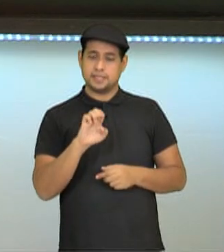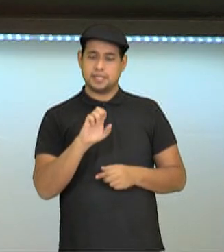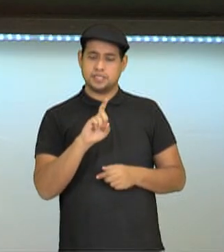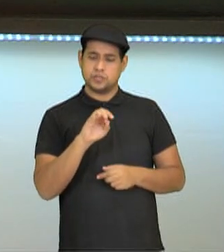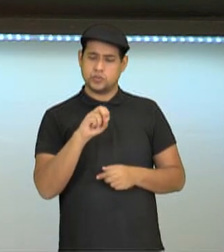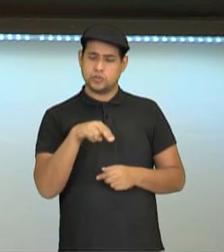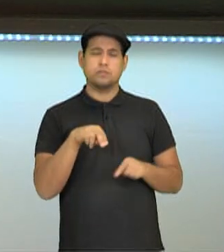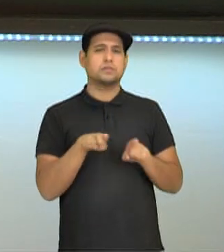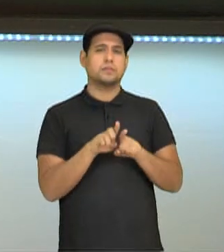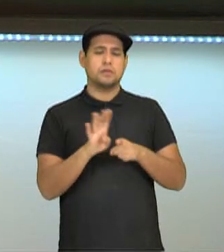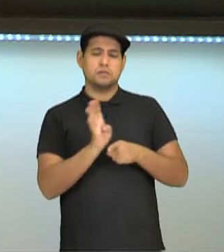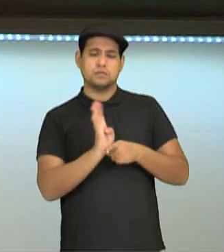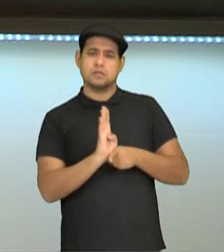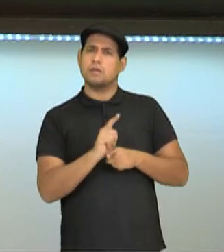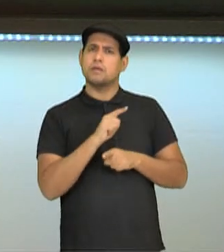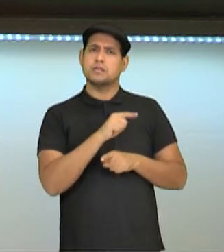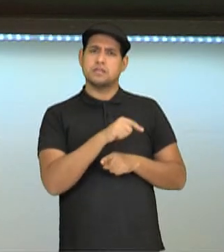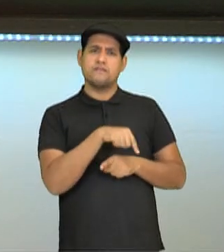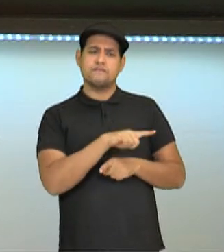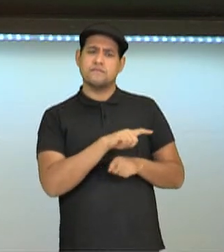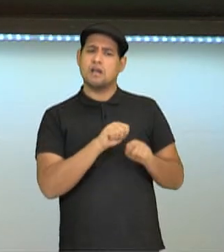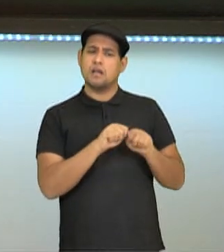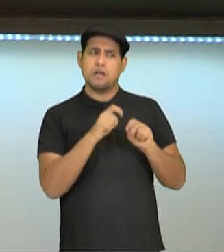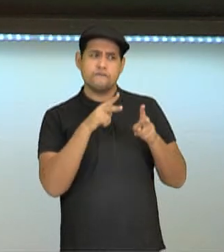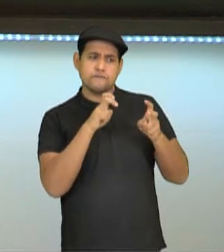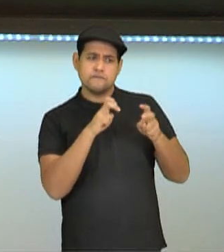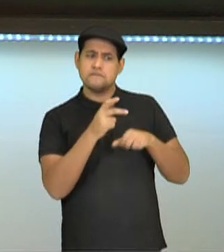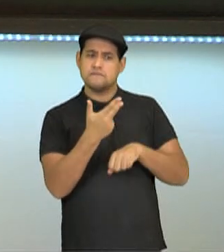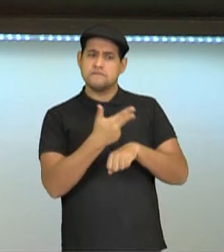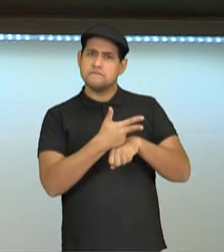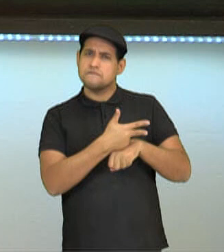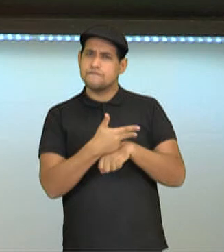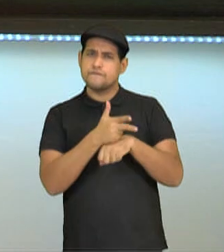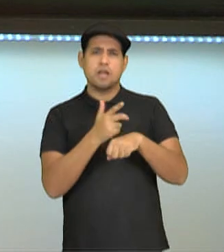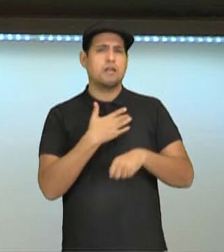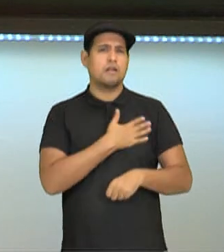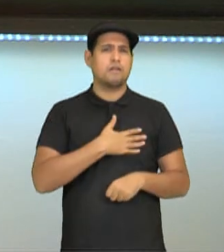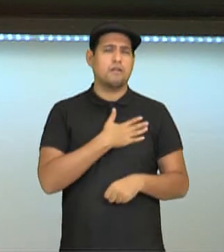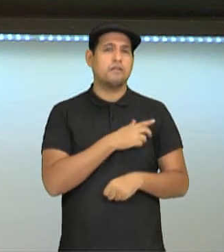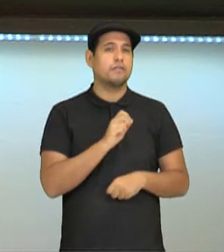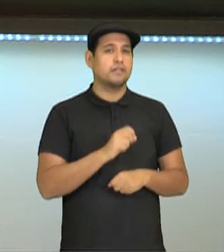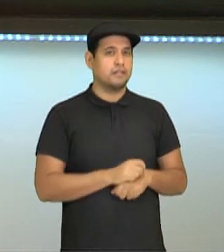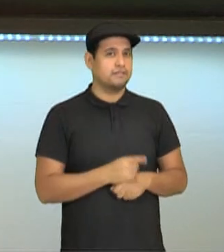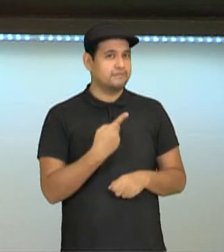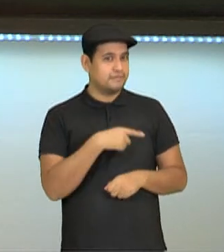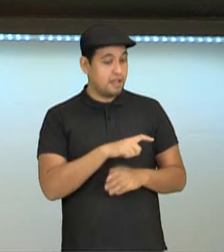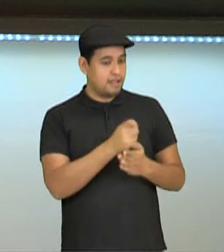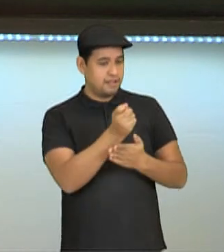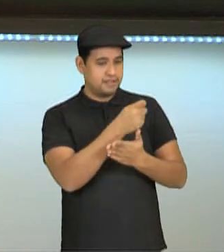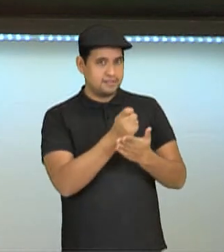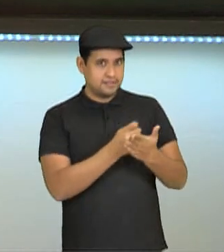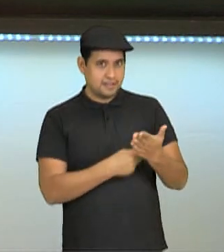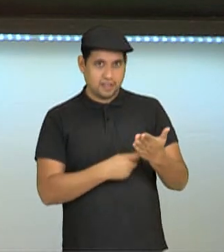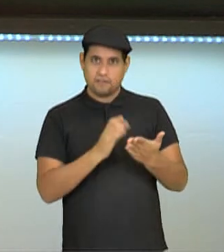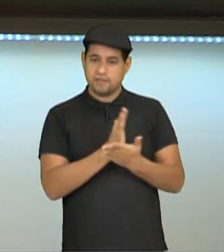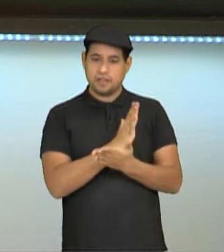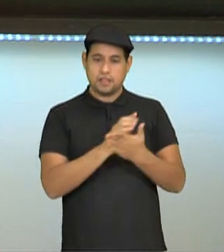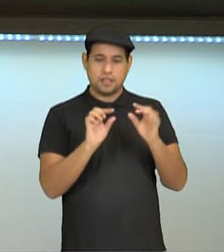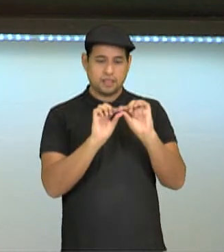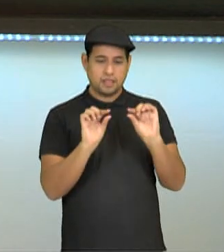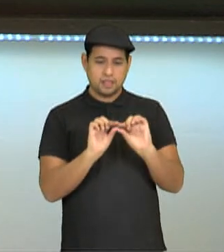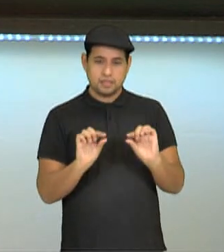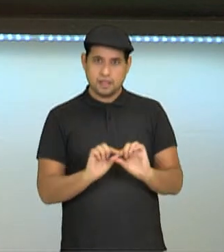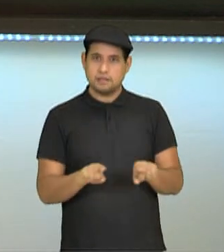o cinema que você vai e assiste os filmes que você gosta? Então, vai lá, escreva em algumas